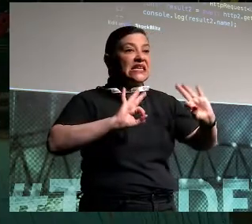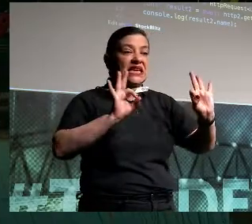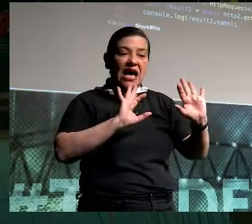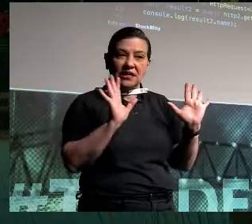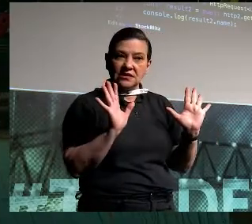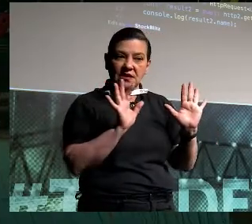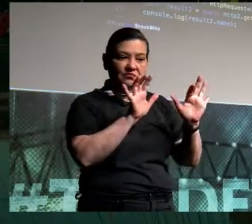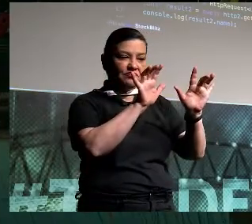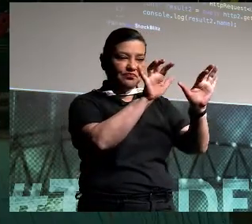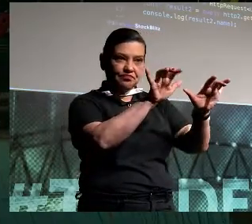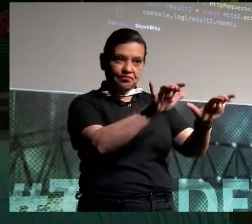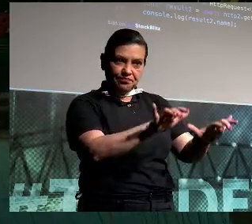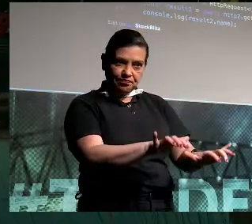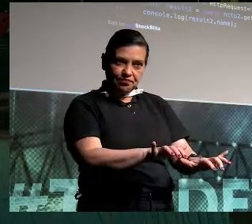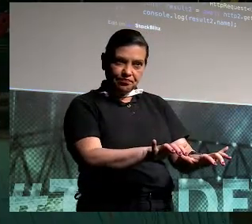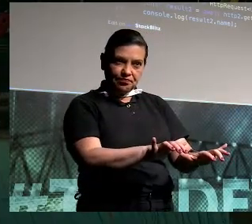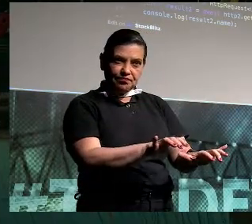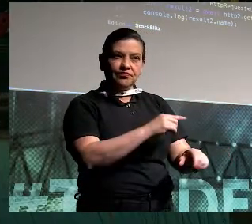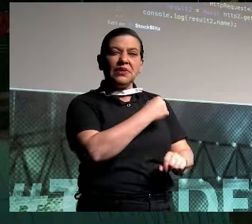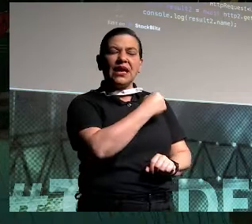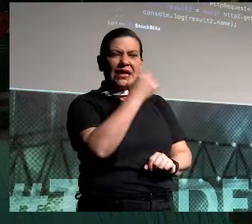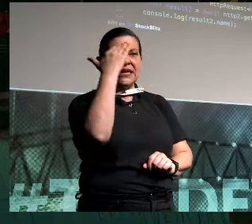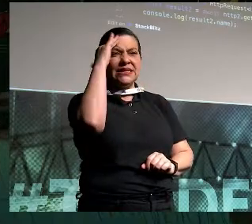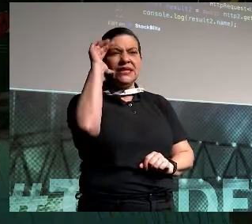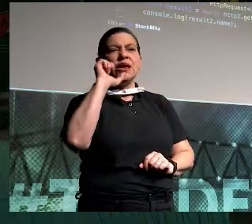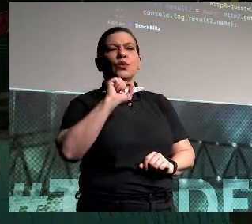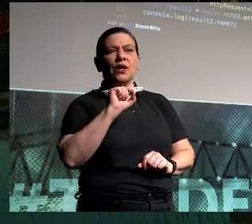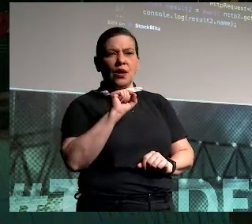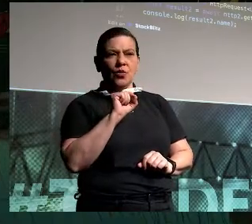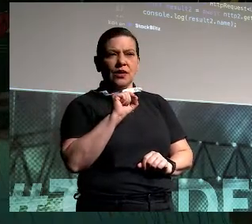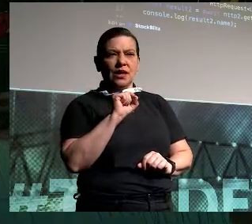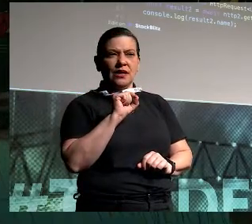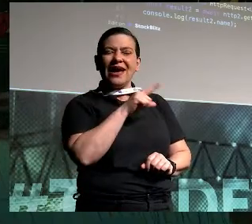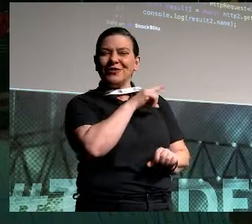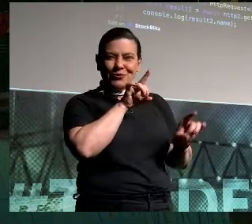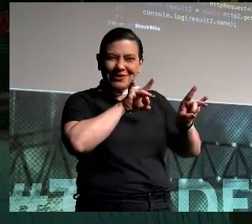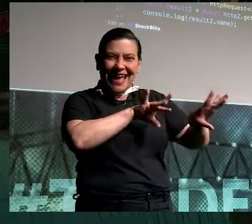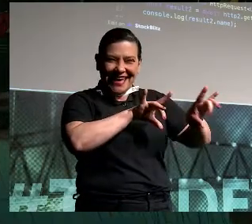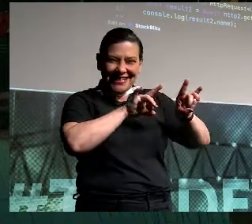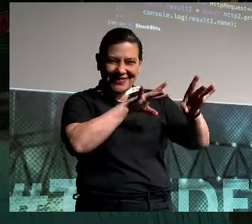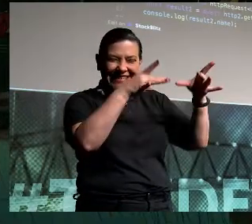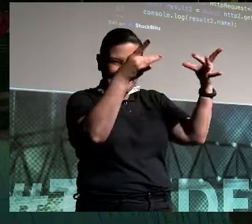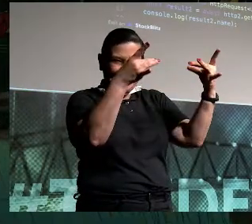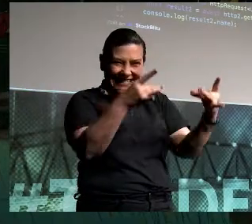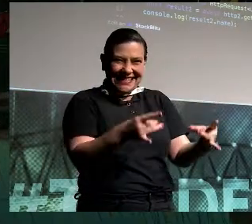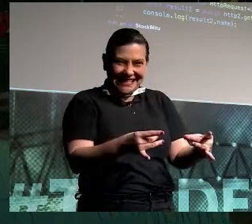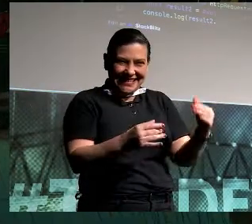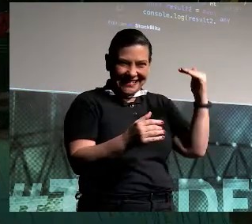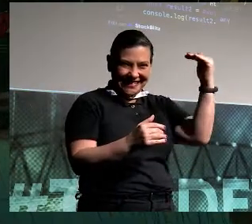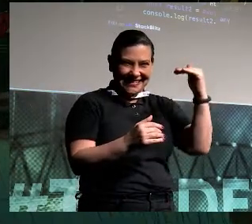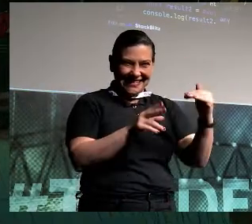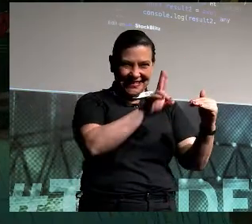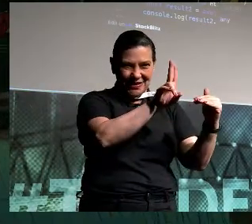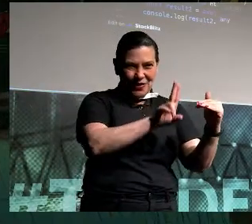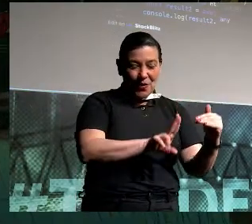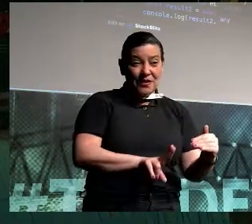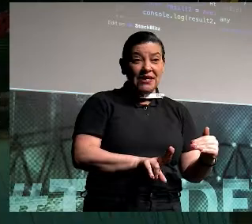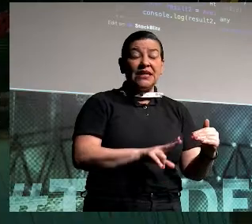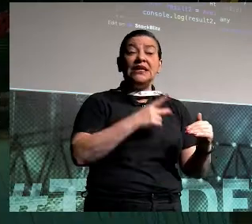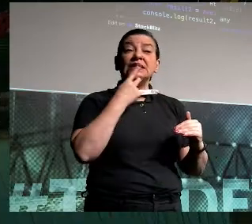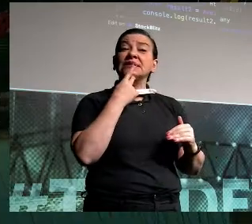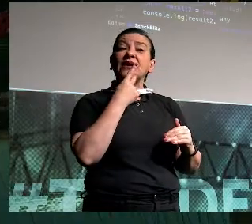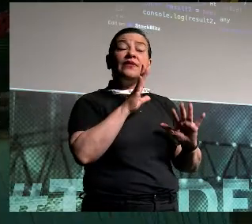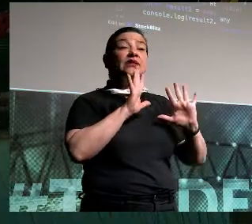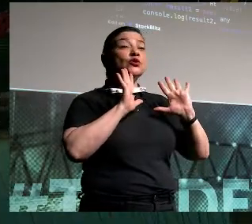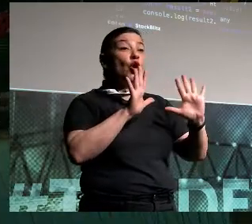await nessa promise, ele entendeu que isso daqui é o quê? Unknown. E agora, se eu tentar acessar o name aqui, ó, ele está falando, olha,